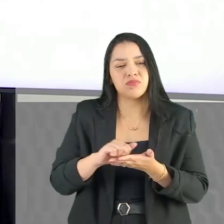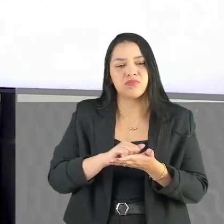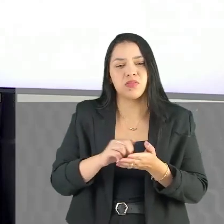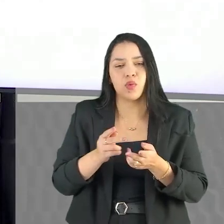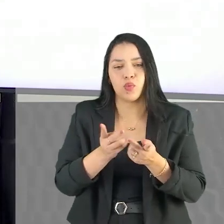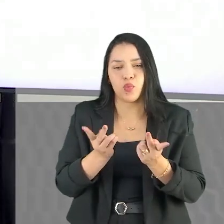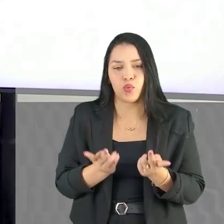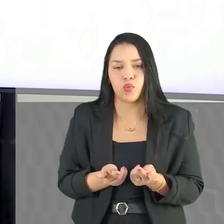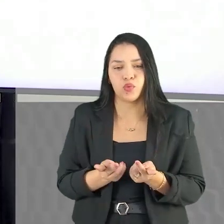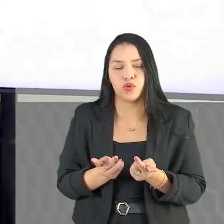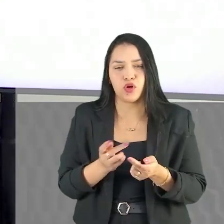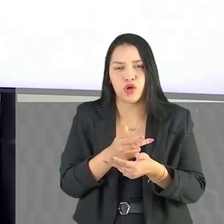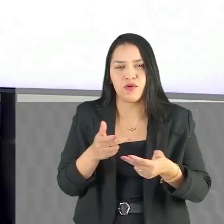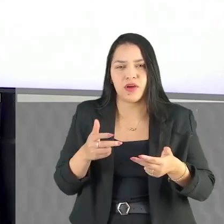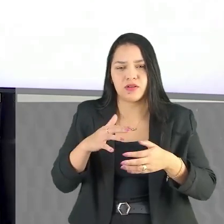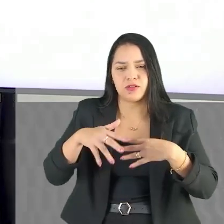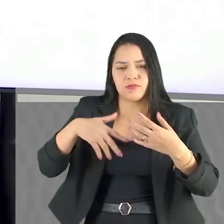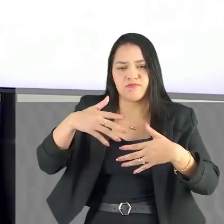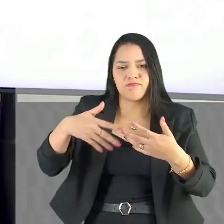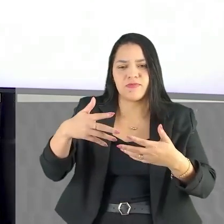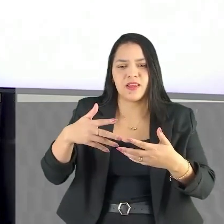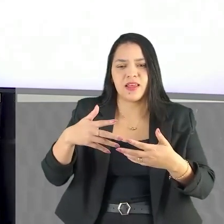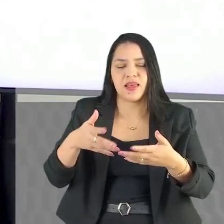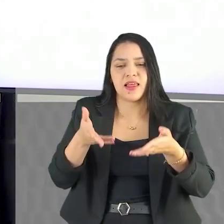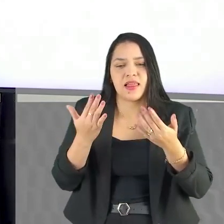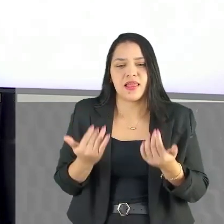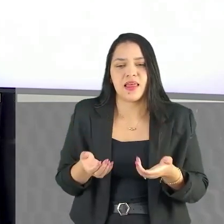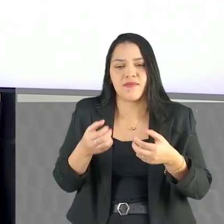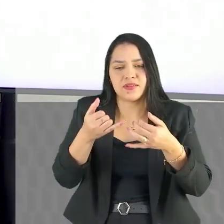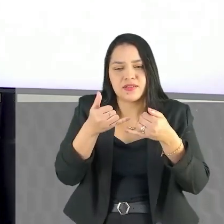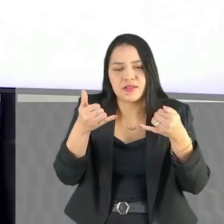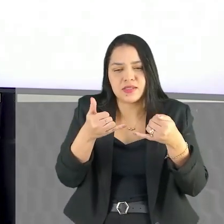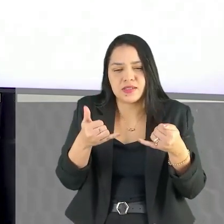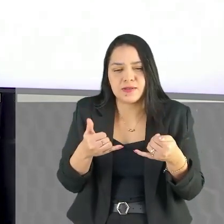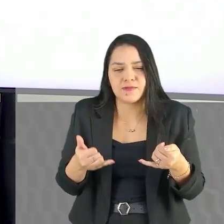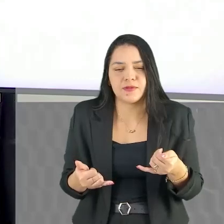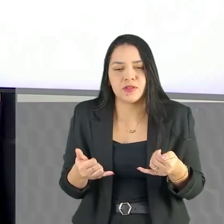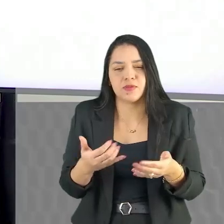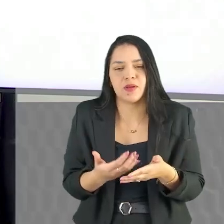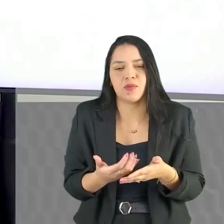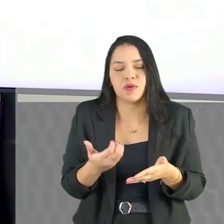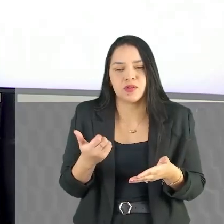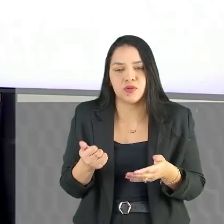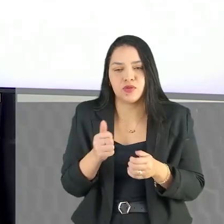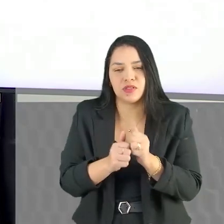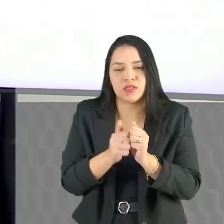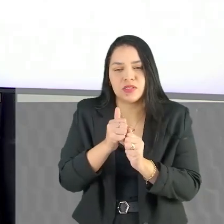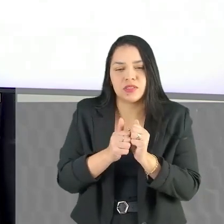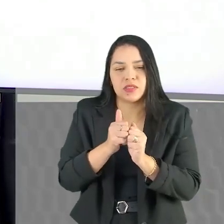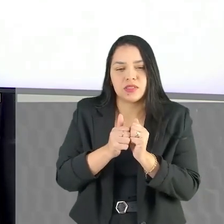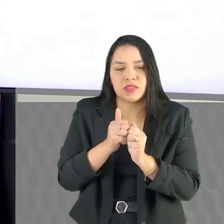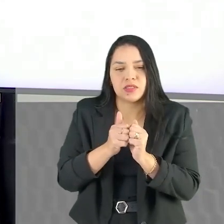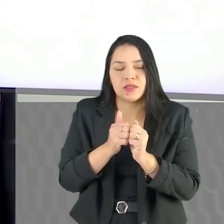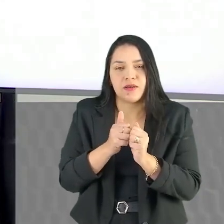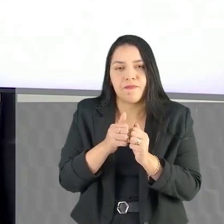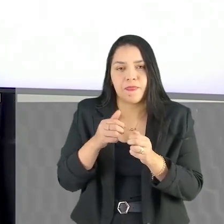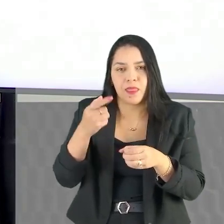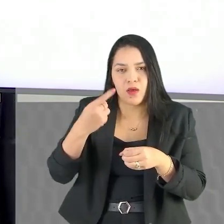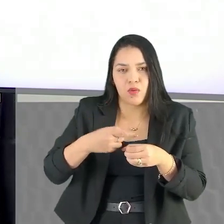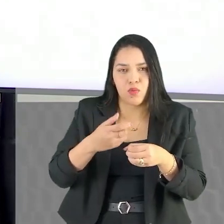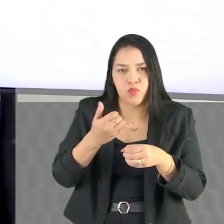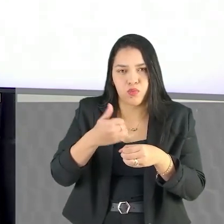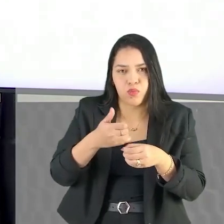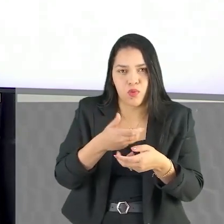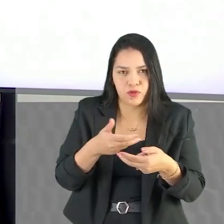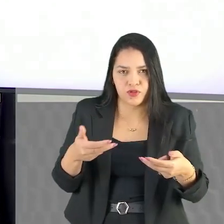louças, é um emaranhado de fios leves e finos que servem para a remoção por atrito dos resíduos aderidos ao